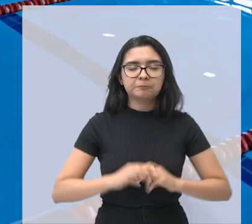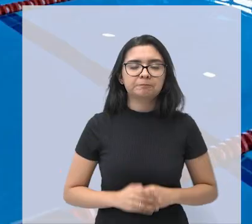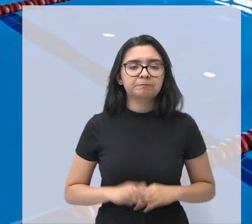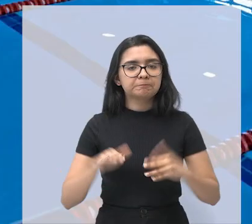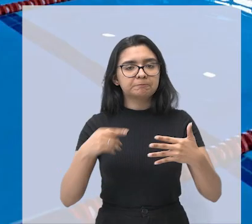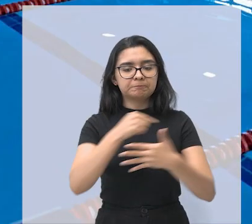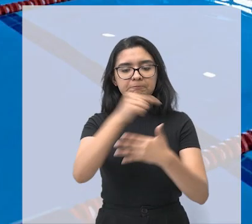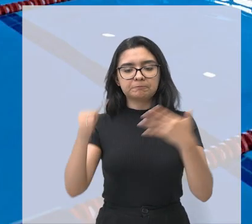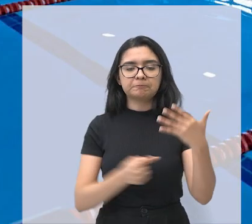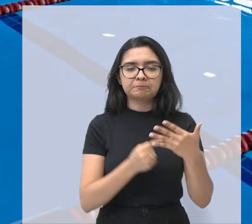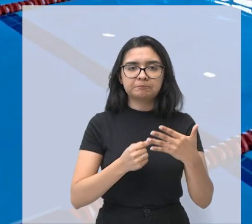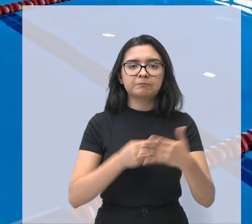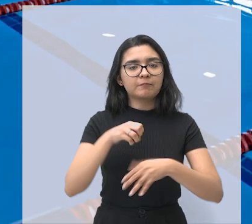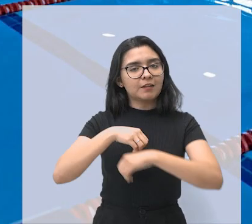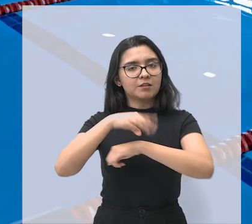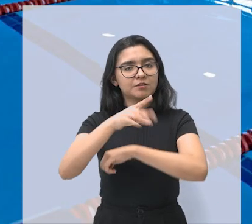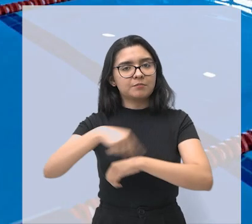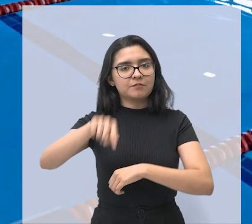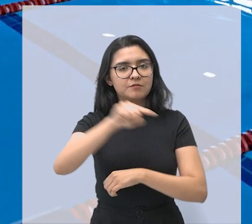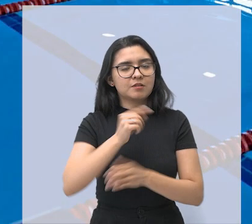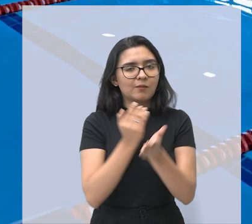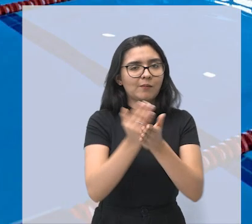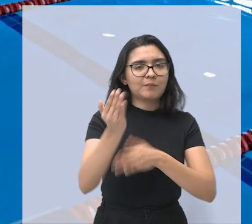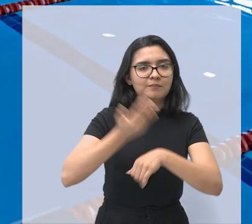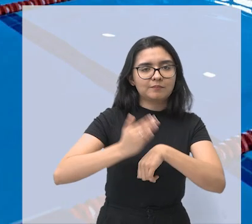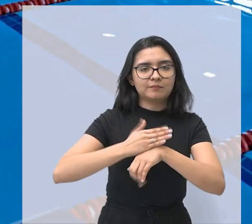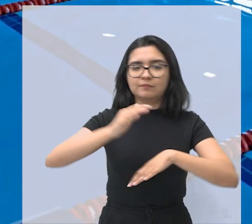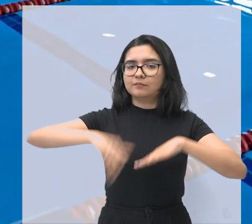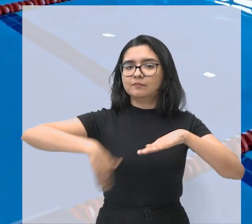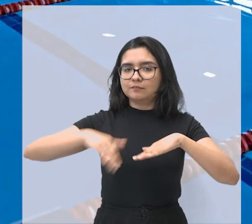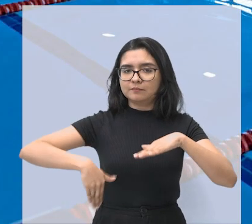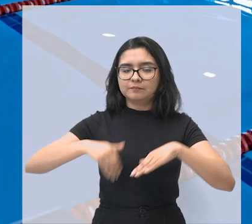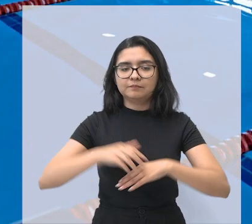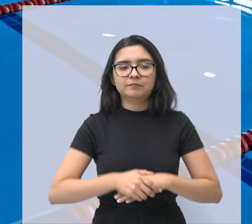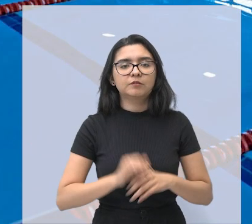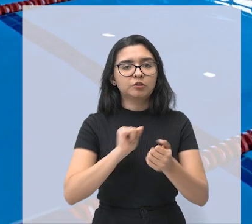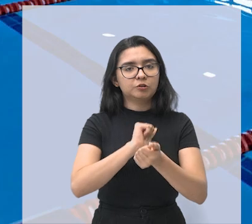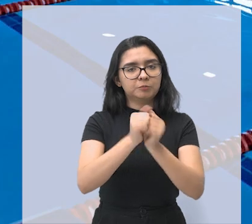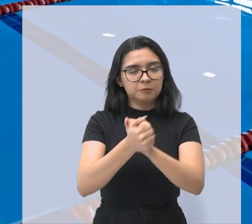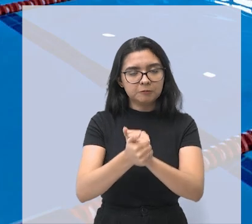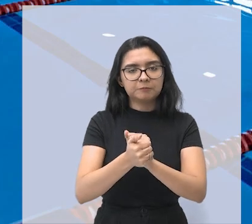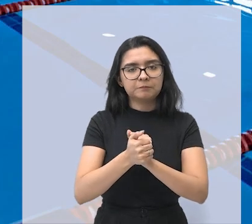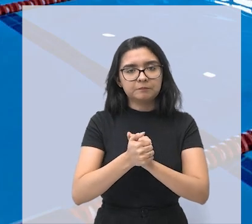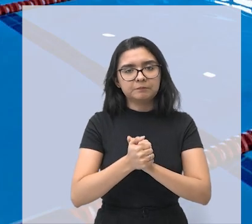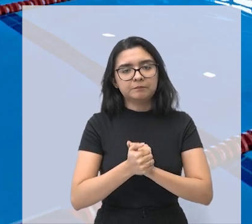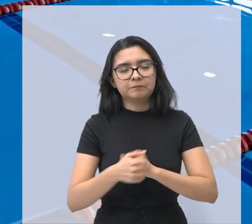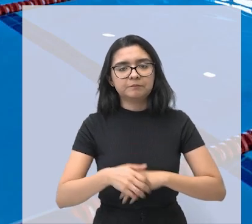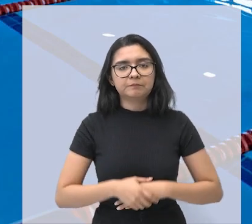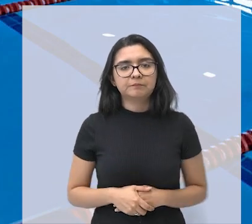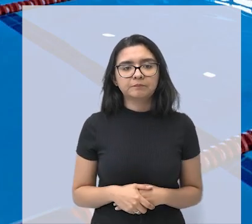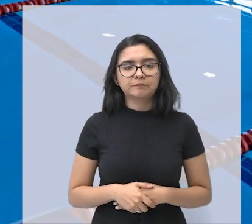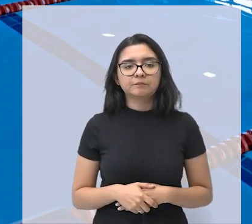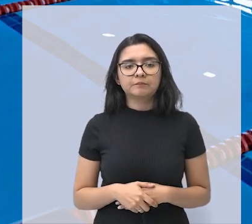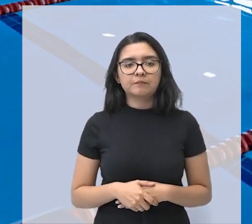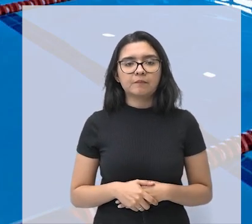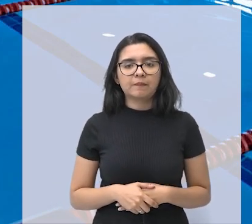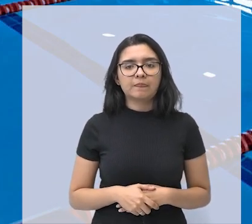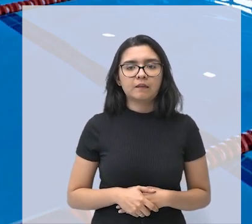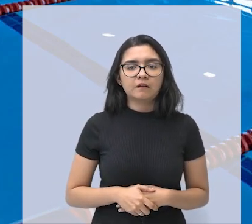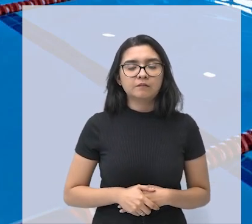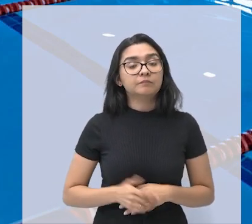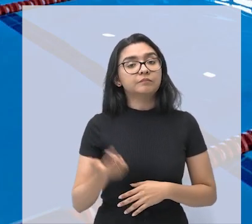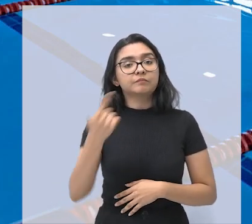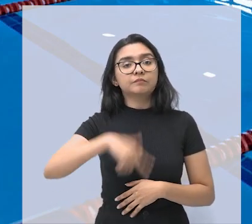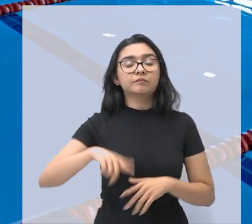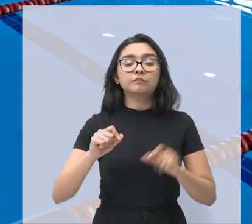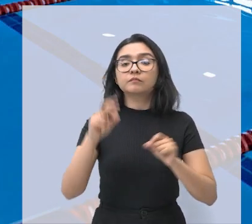Então, essas são algumas das dicas para você iniciar aí essa prática esportiva, que é a natação. E mais